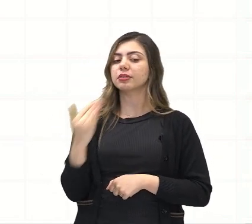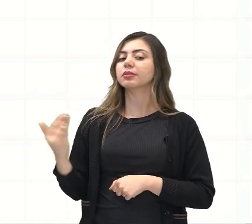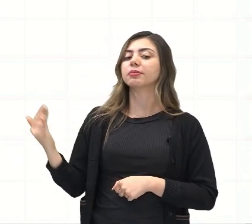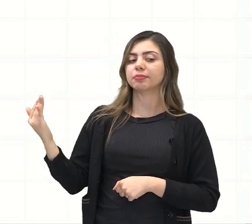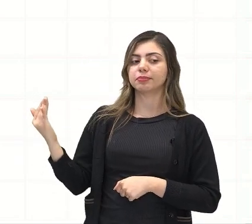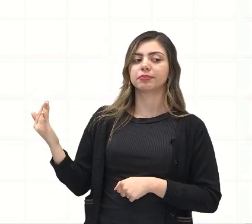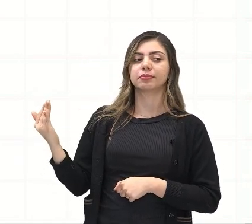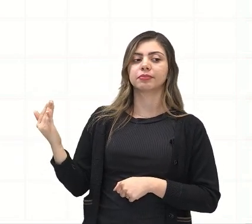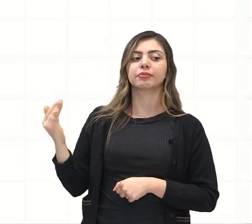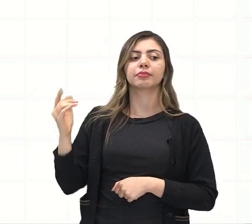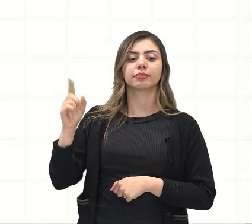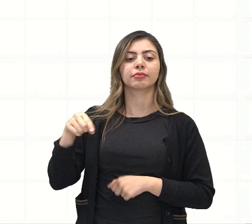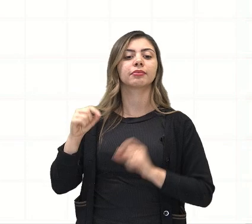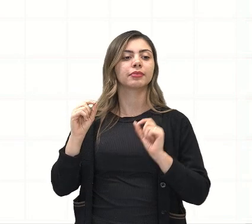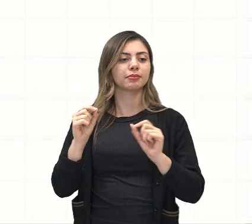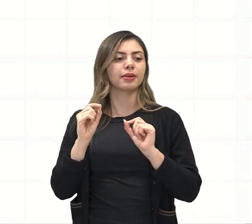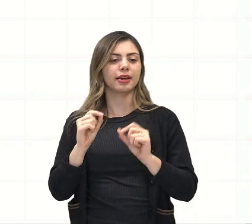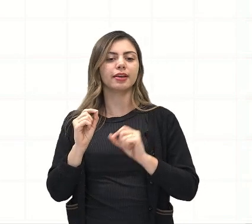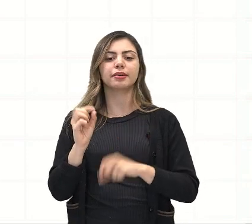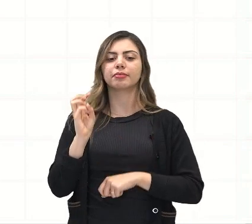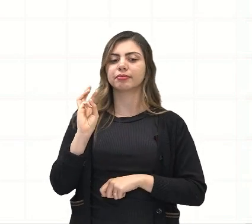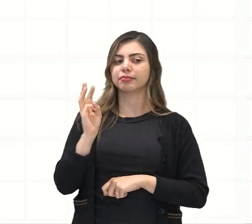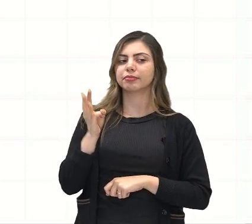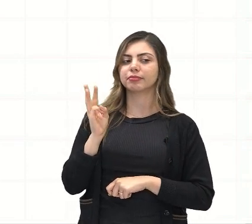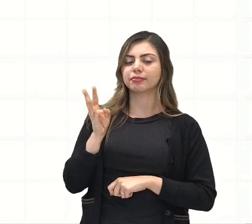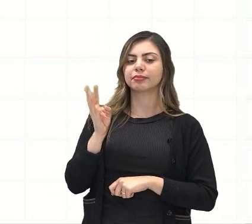região é aquilo que chamamos de